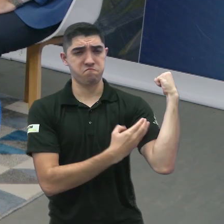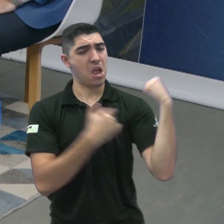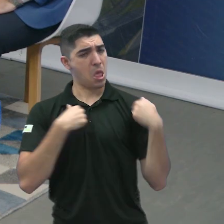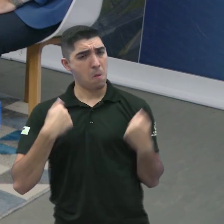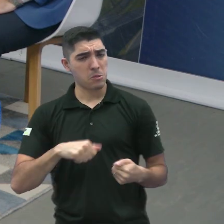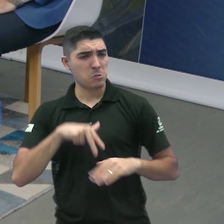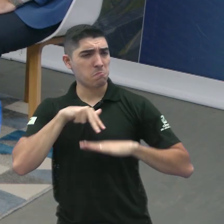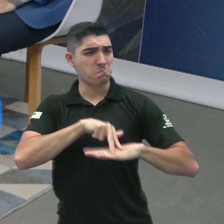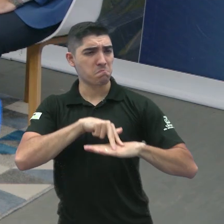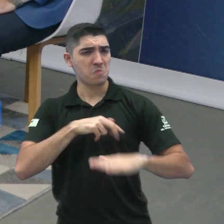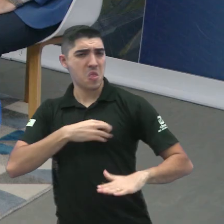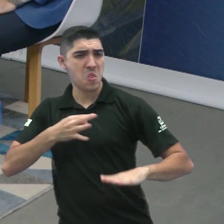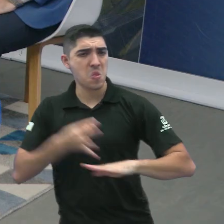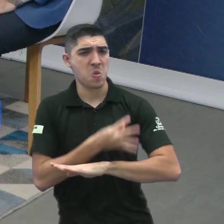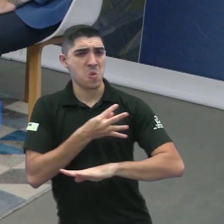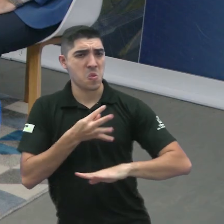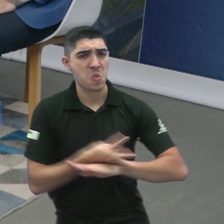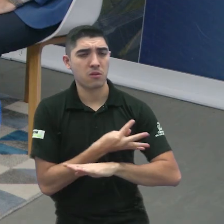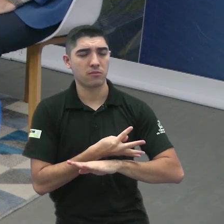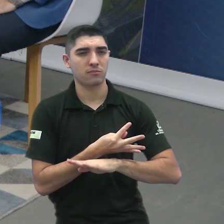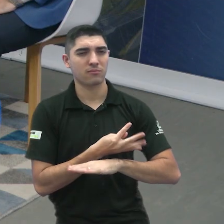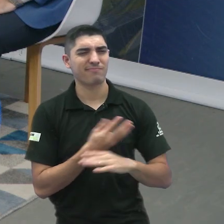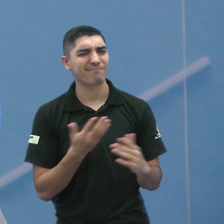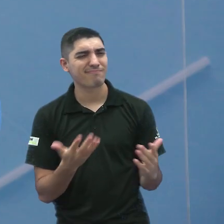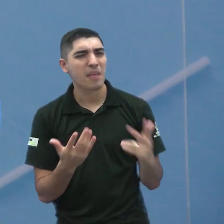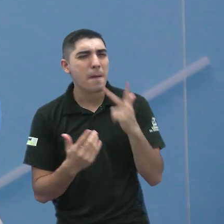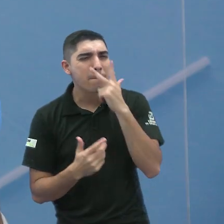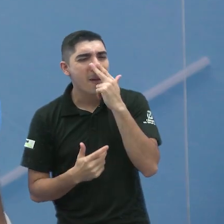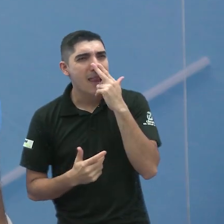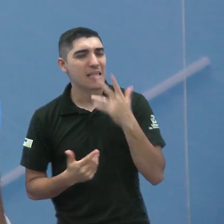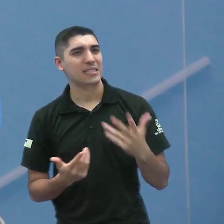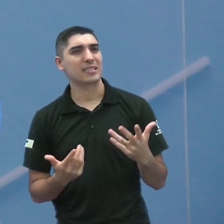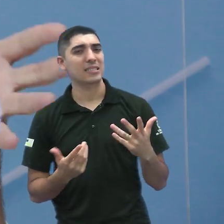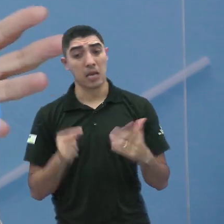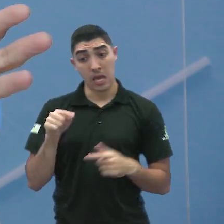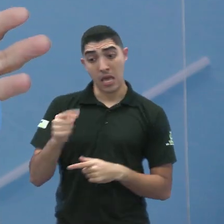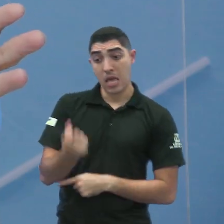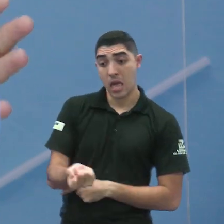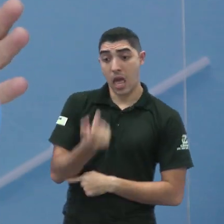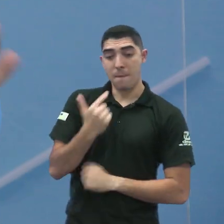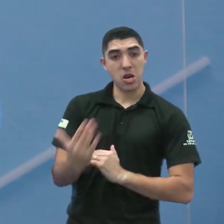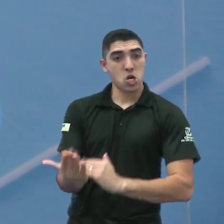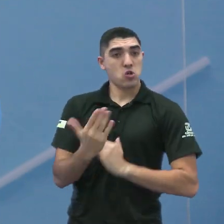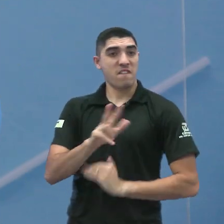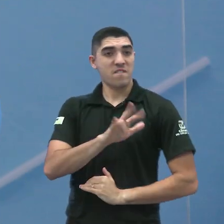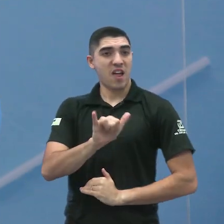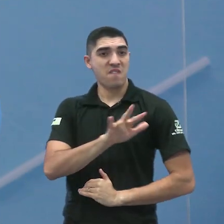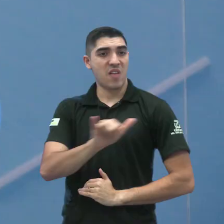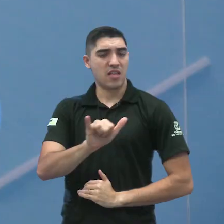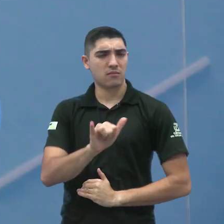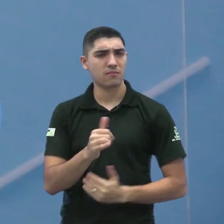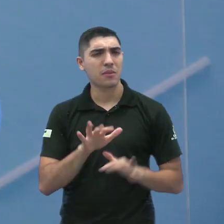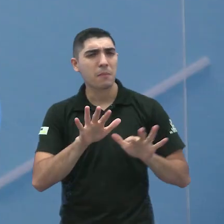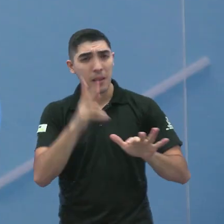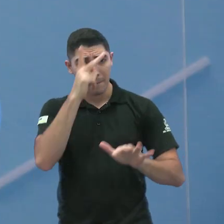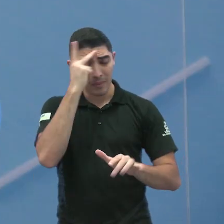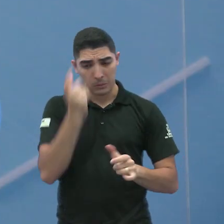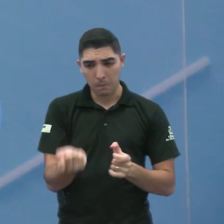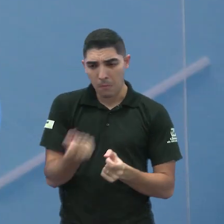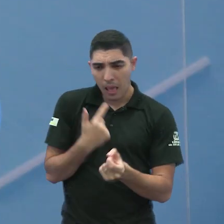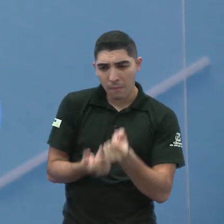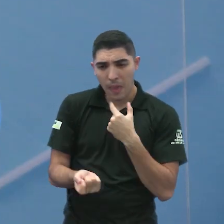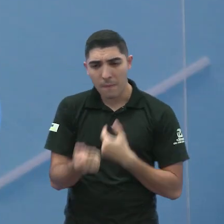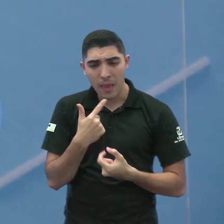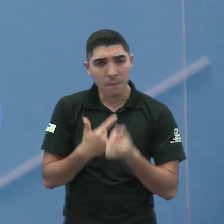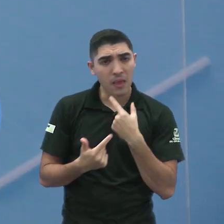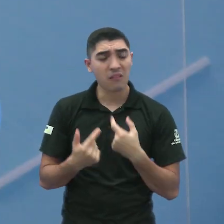tem que aguentar as coisas, de que coloca-se muita expectativa em cima da medicação, por exemplo. Isso eu falo. A pessoa toma medicação,